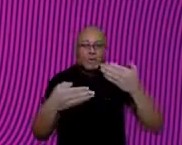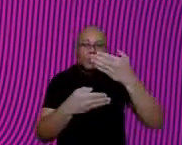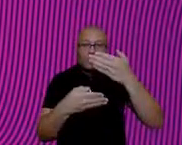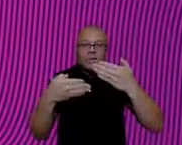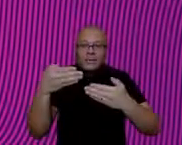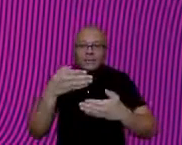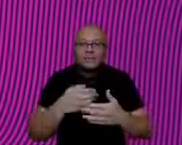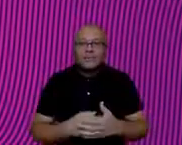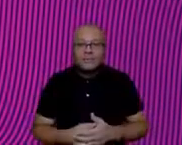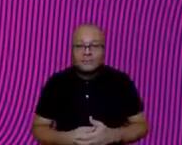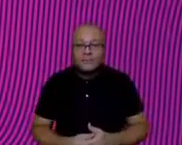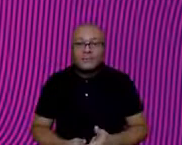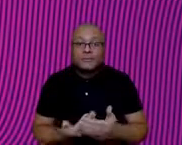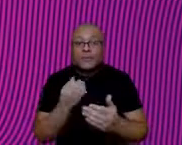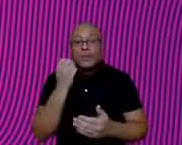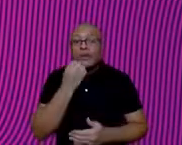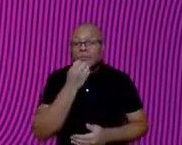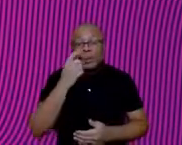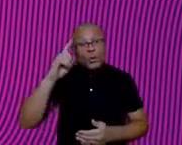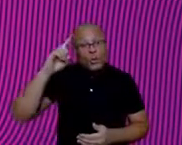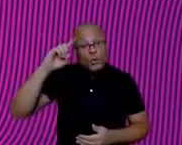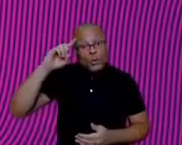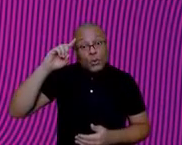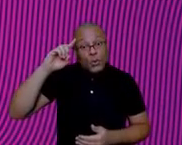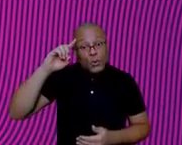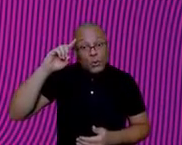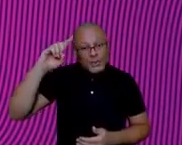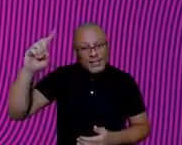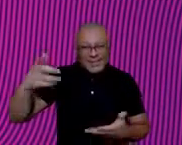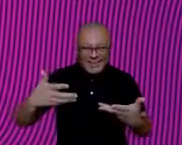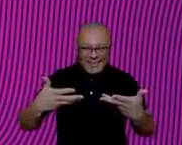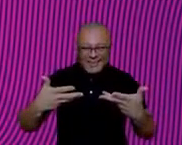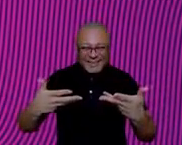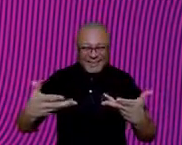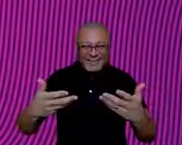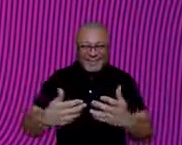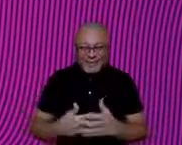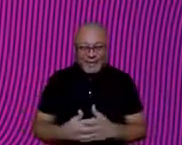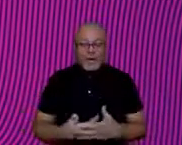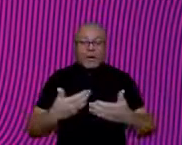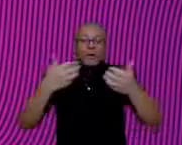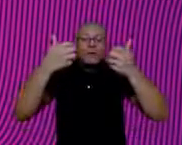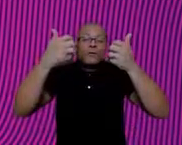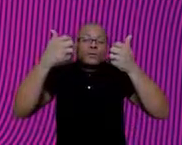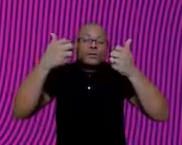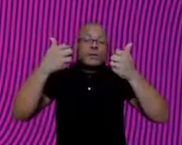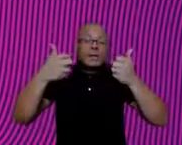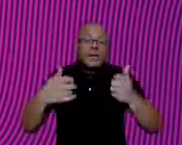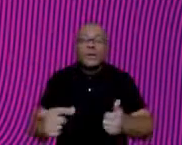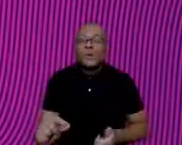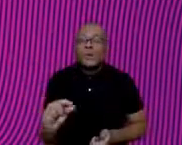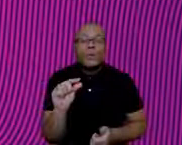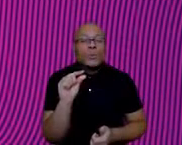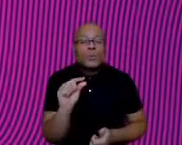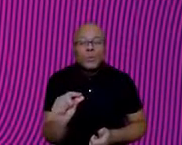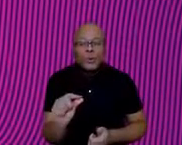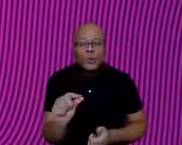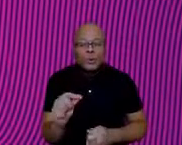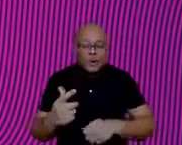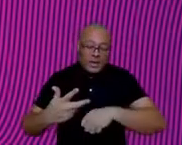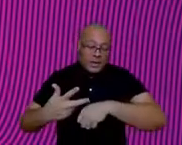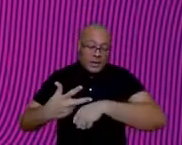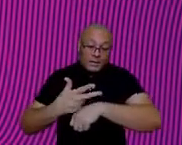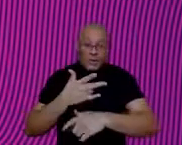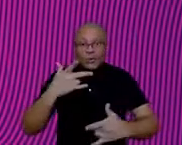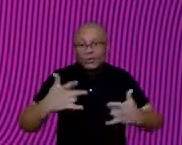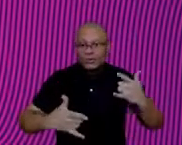dia, obrigado pelo convite. Vamos falar um pouquinho aí sobre a cirurgia robótica no trauma e sobre